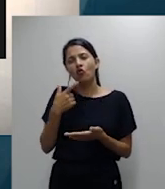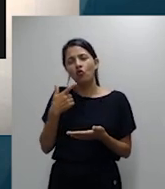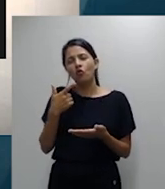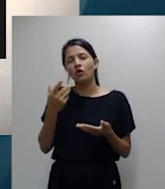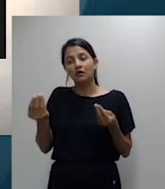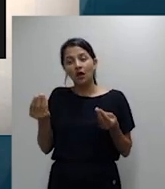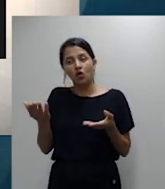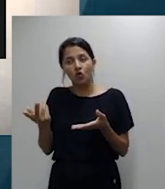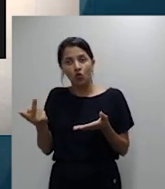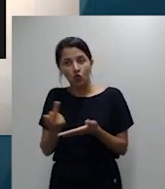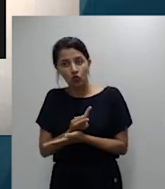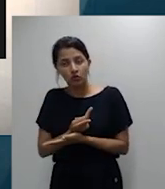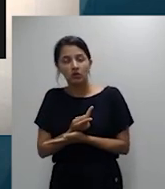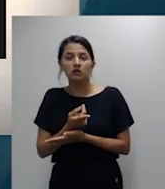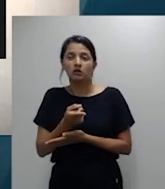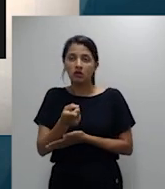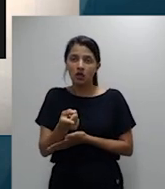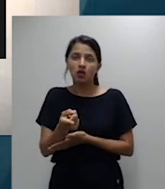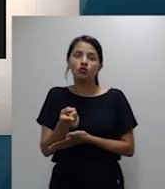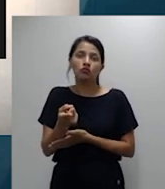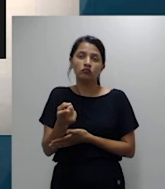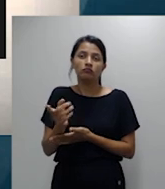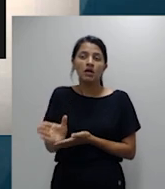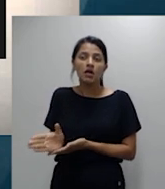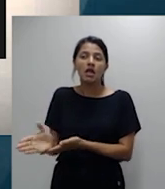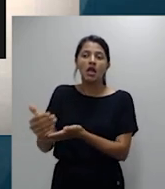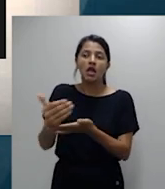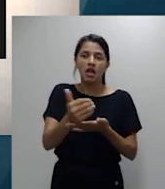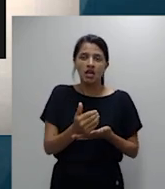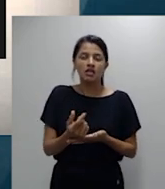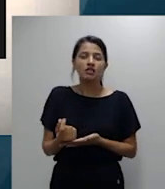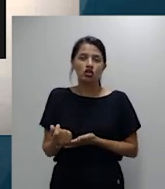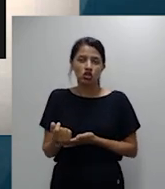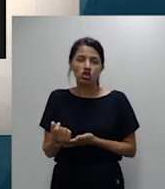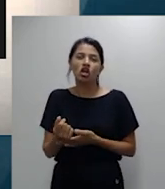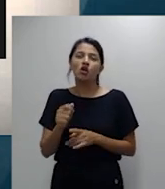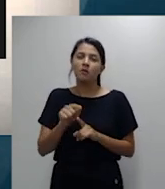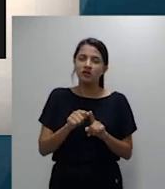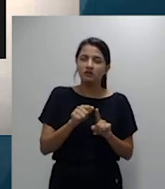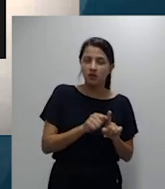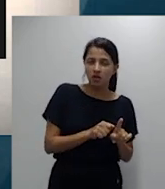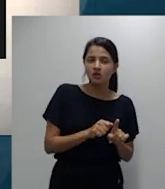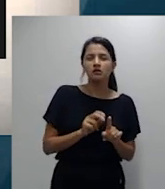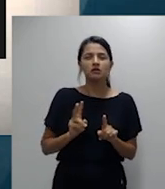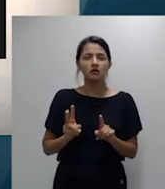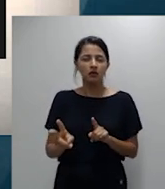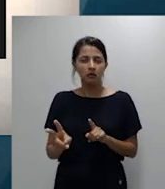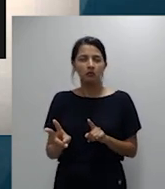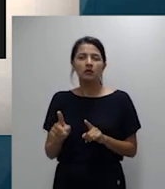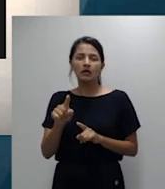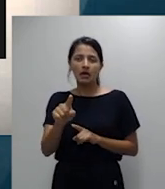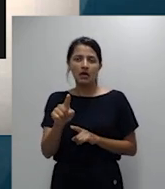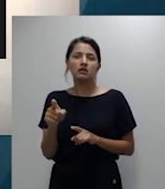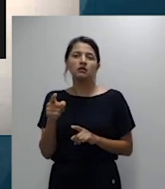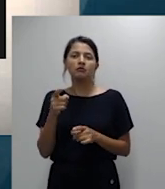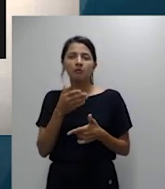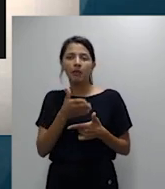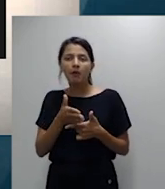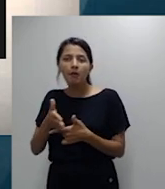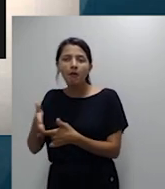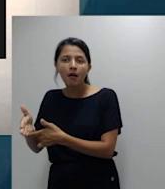ocorrendo a o recolhimento de valores e mês a mês a essa prestação